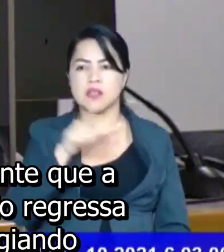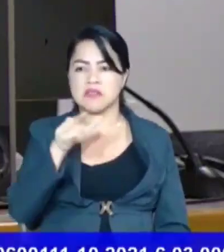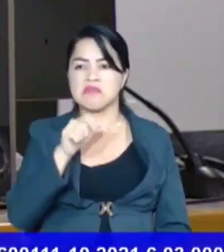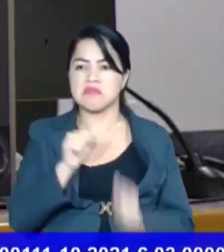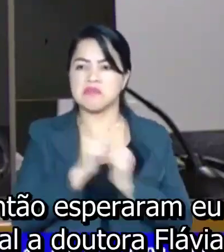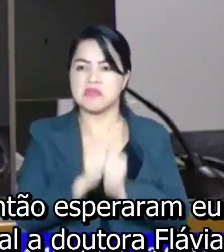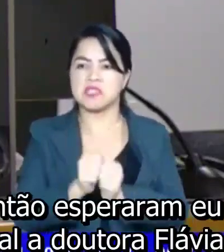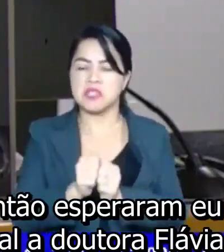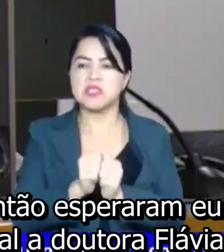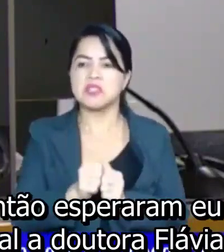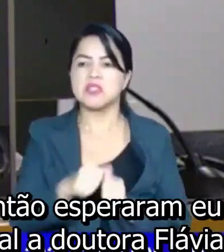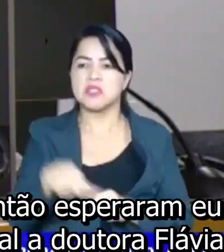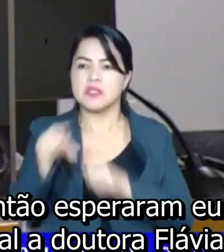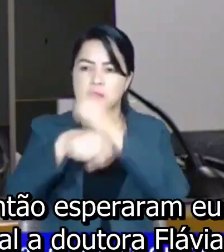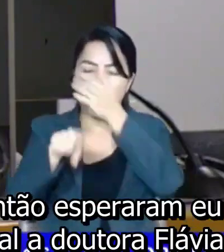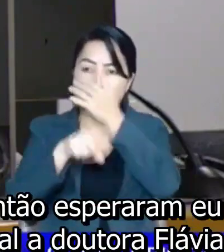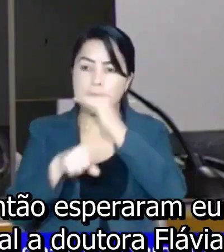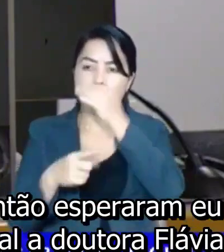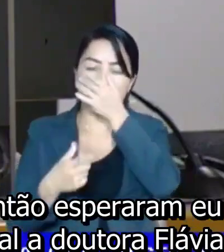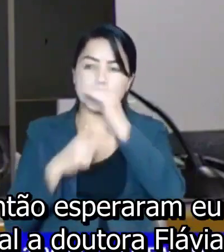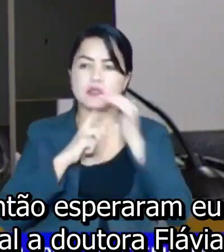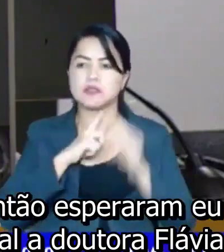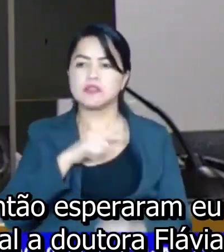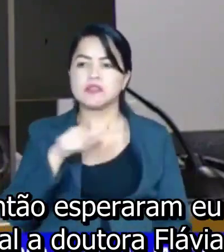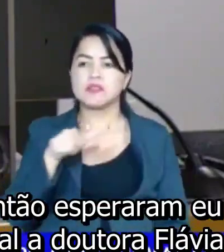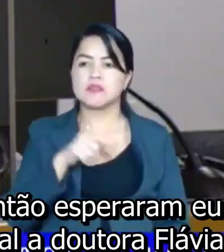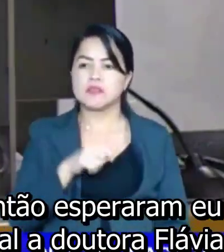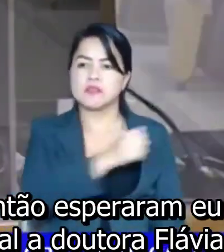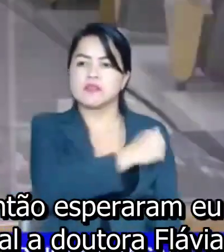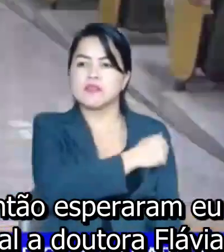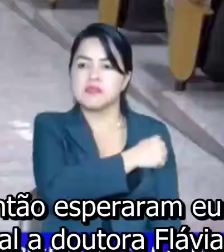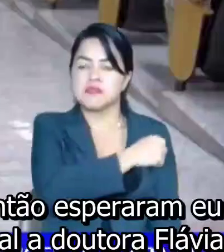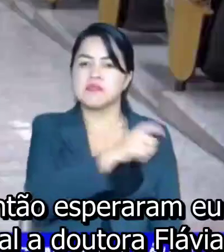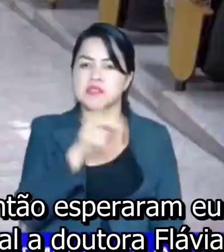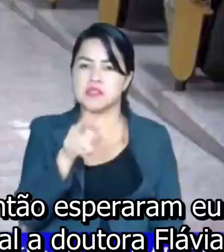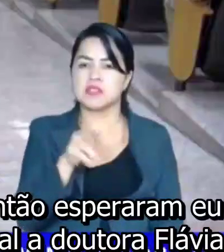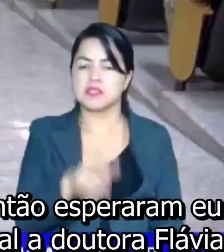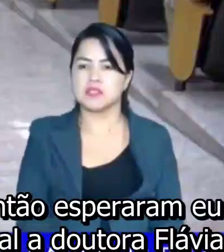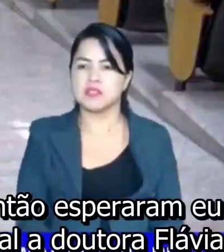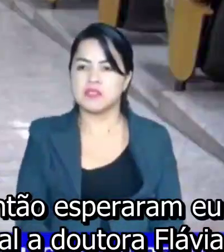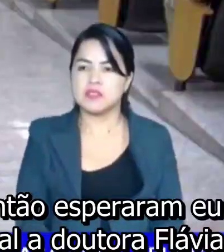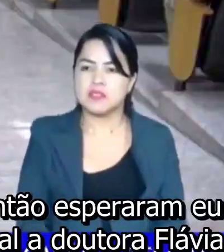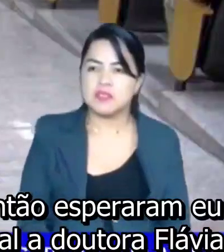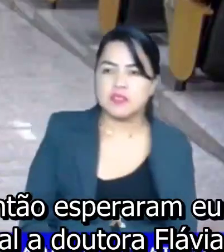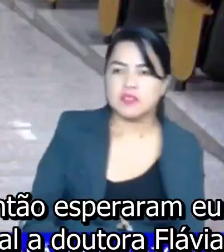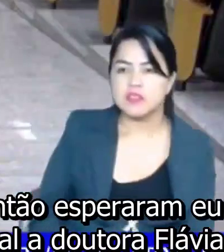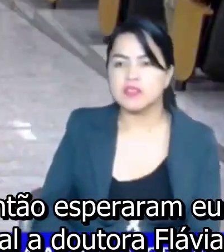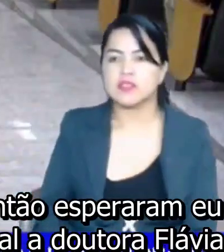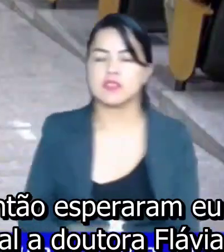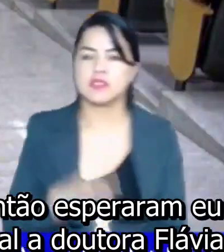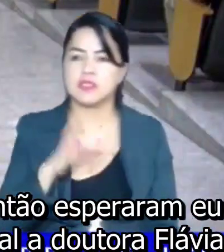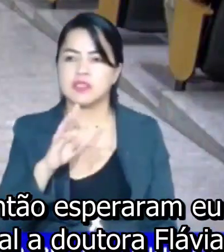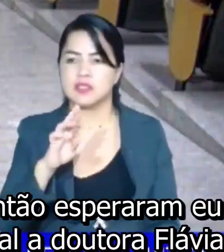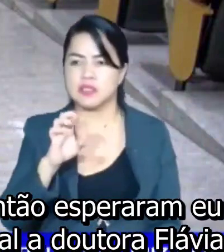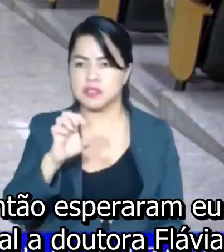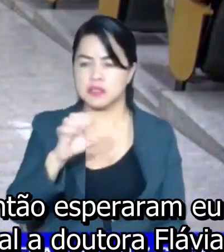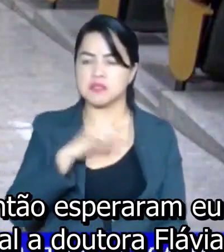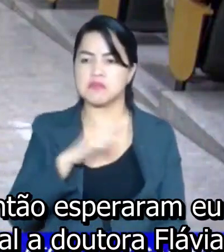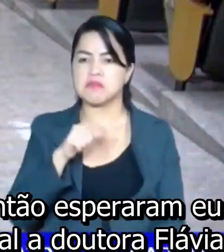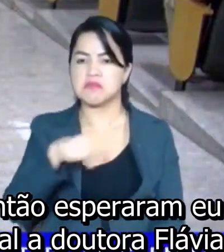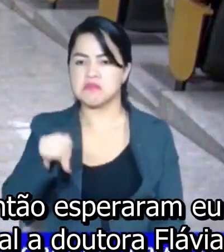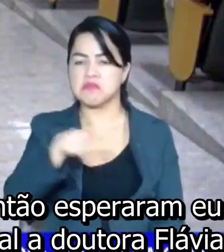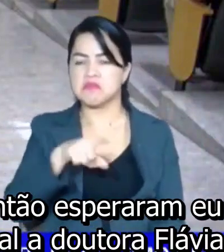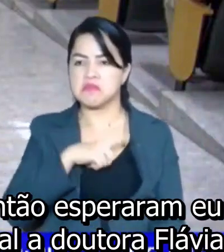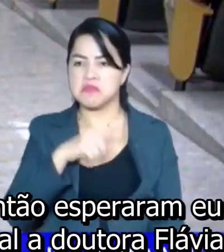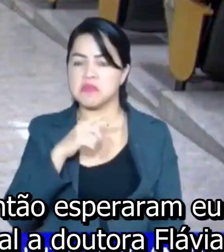prestigiando, vocês que estão prestigiando aqui, era aluna tal qual vocês, então esperamos, Carmo, eu e todo Imagem o ampla do plenário, ainda com a